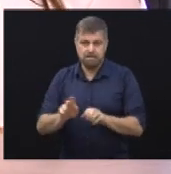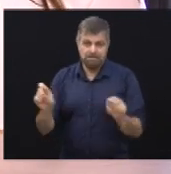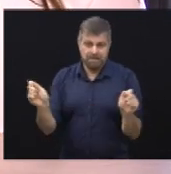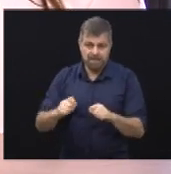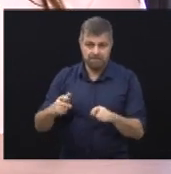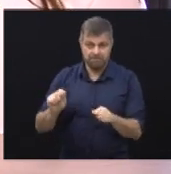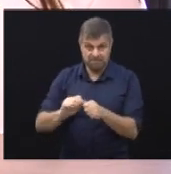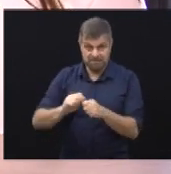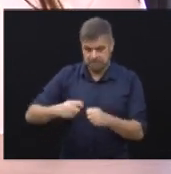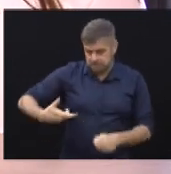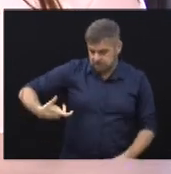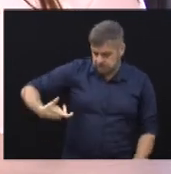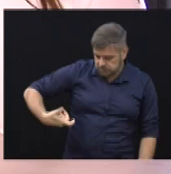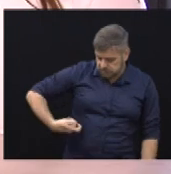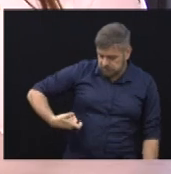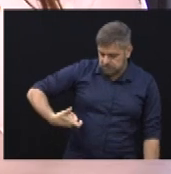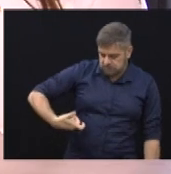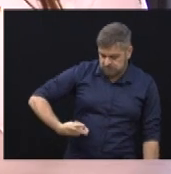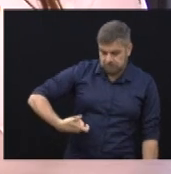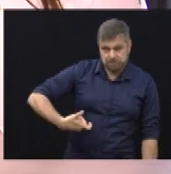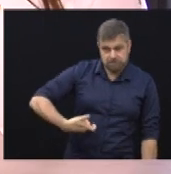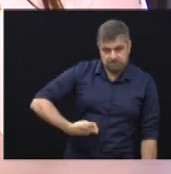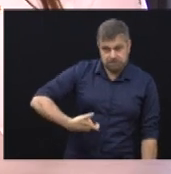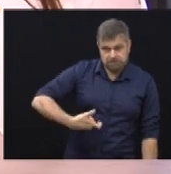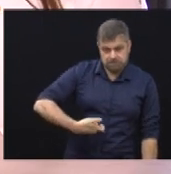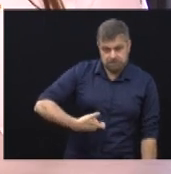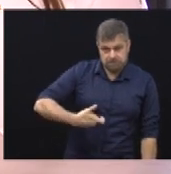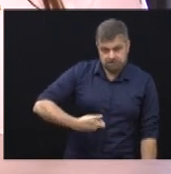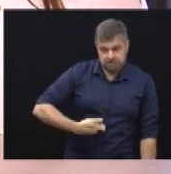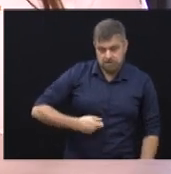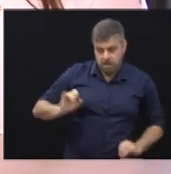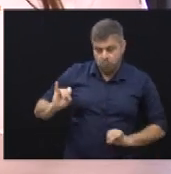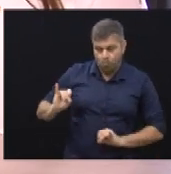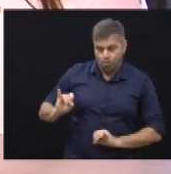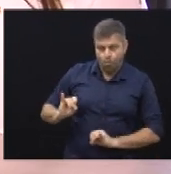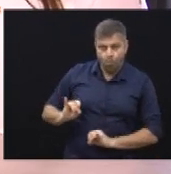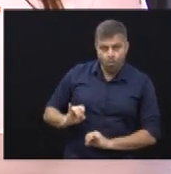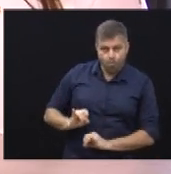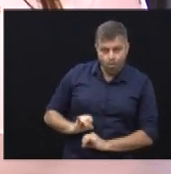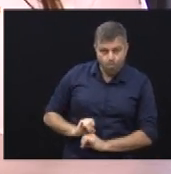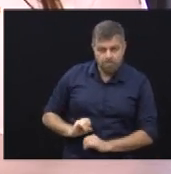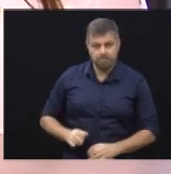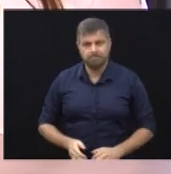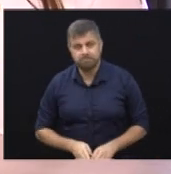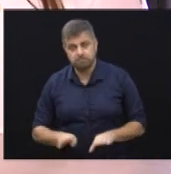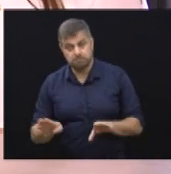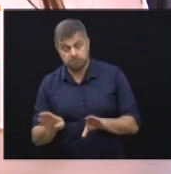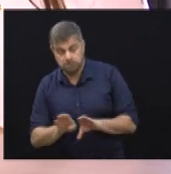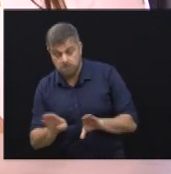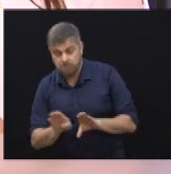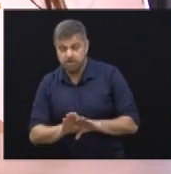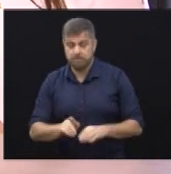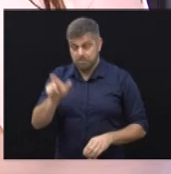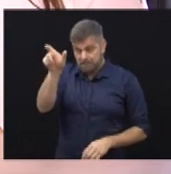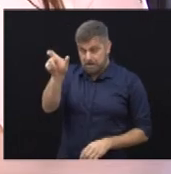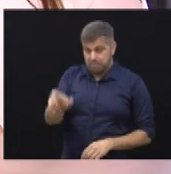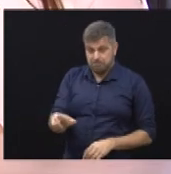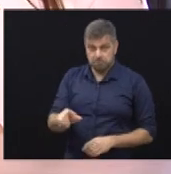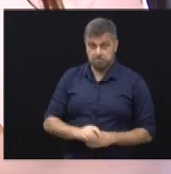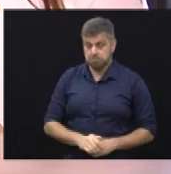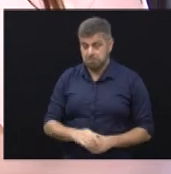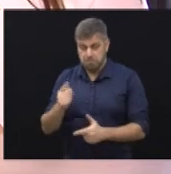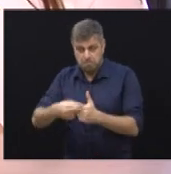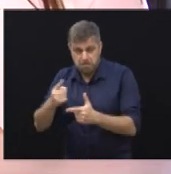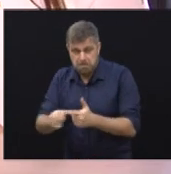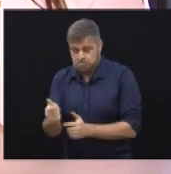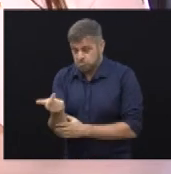com intradermoterapia, que é a aplicação de enzimas para queima da gordura localizada. Então, quando o cliente não